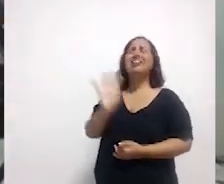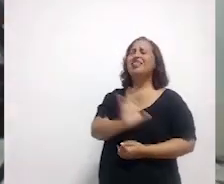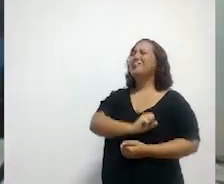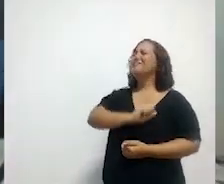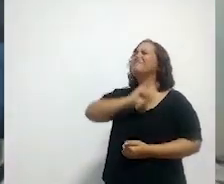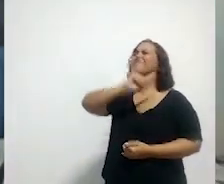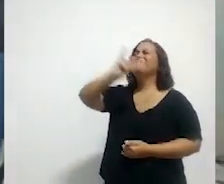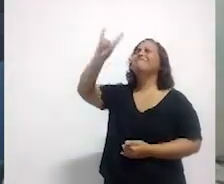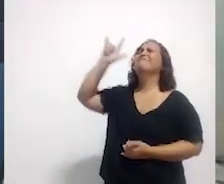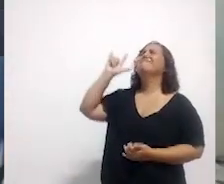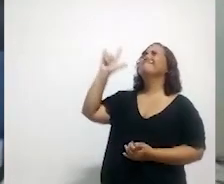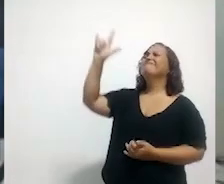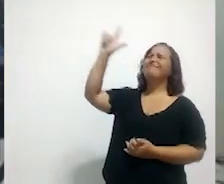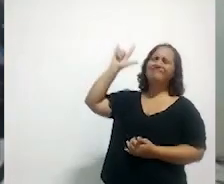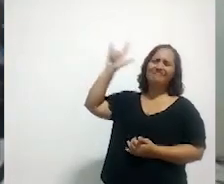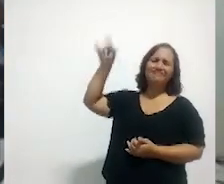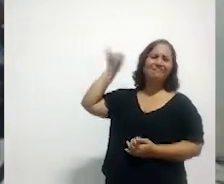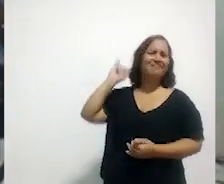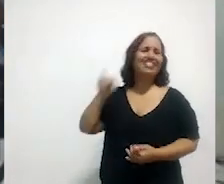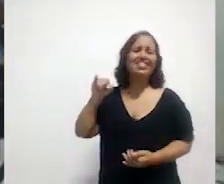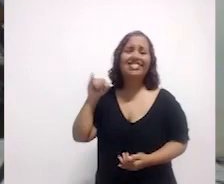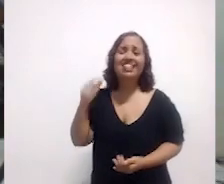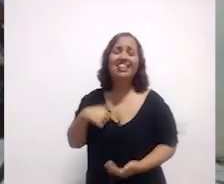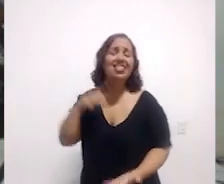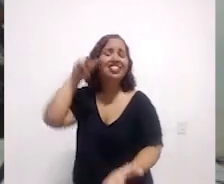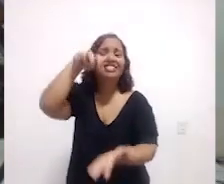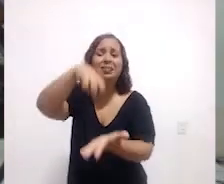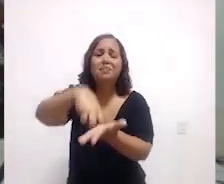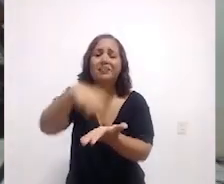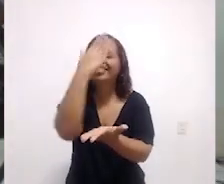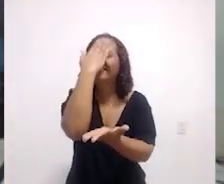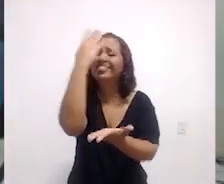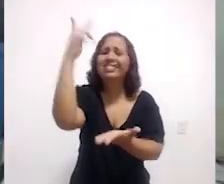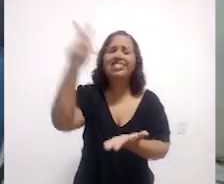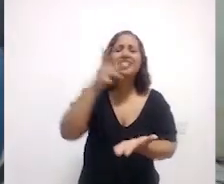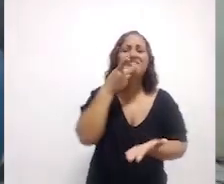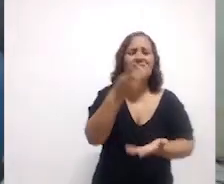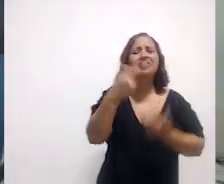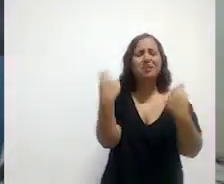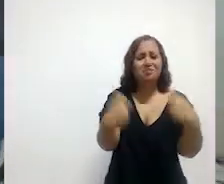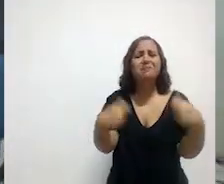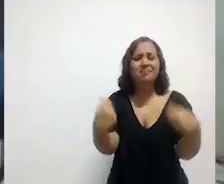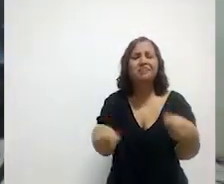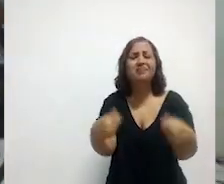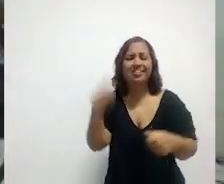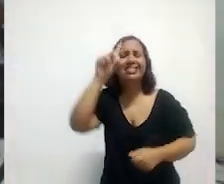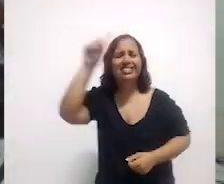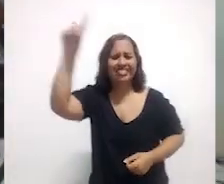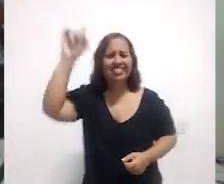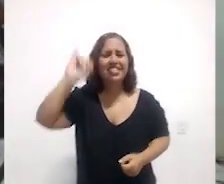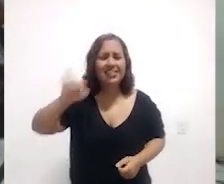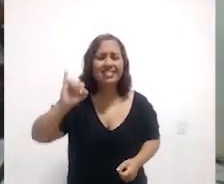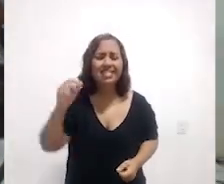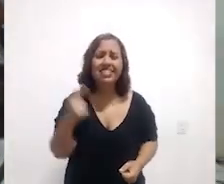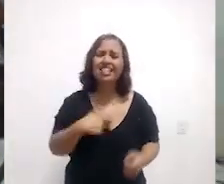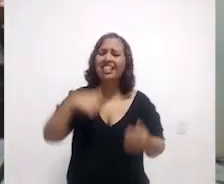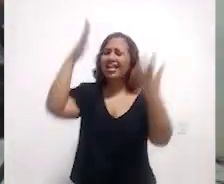Te amo, me derramar, dizer te preciso, me